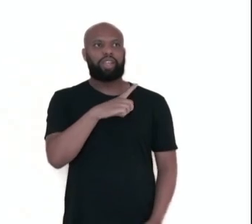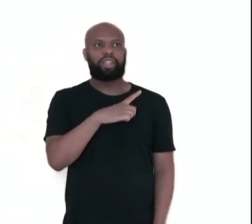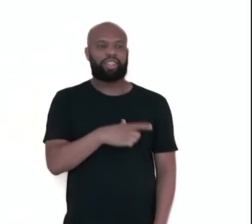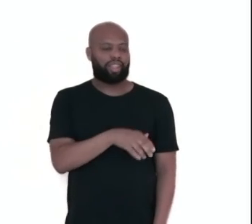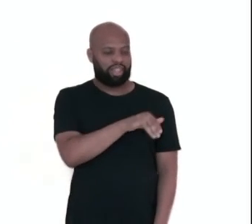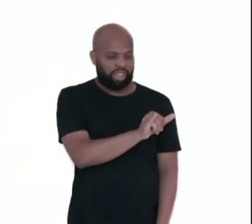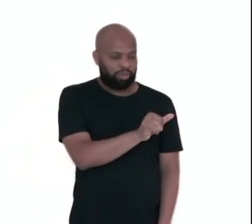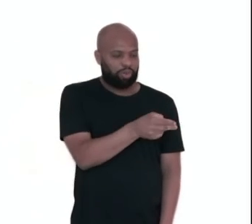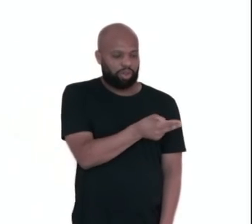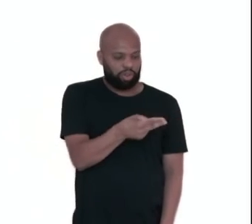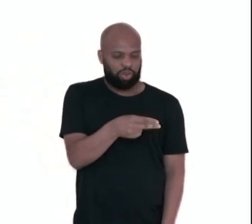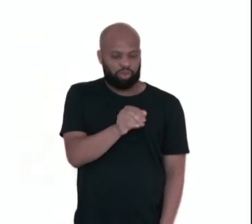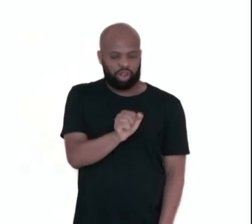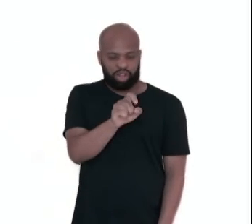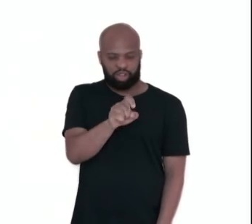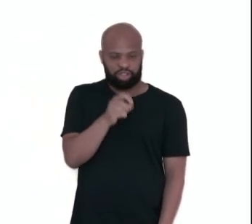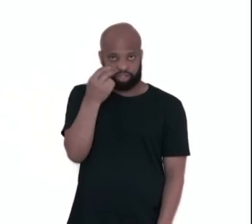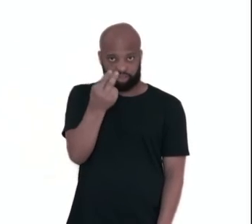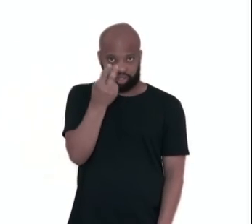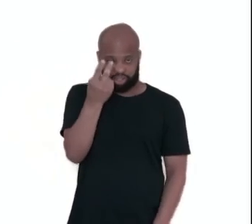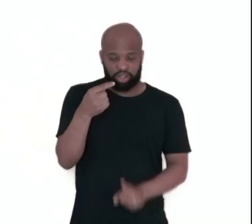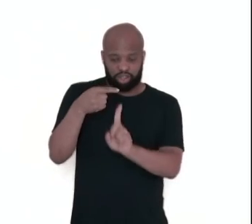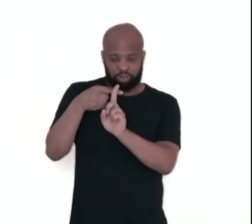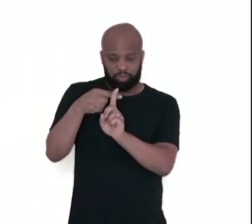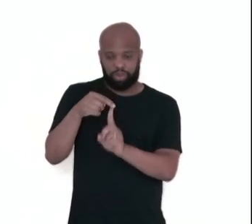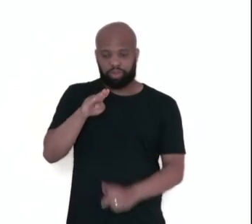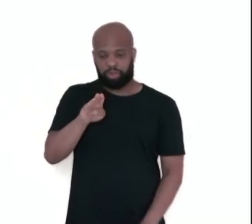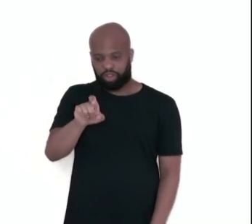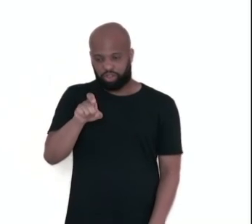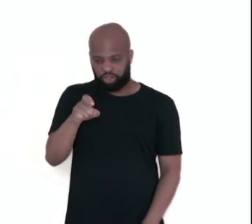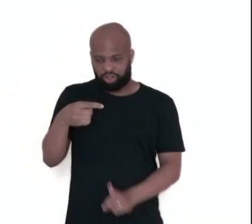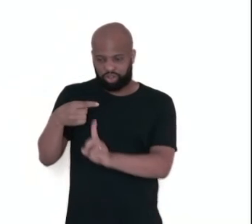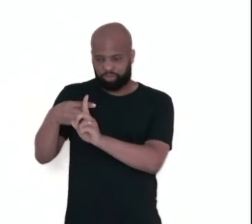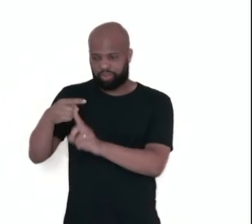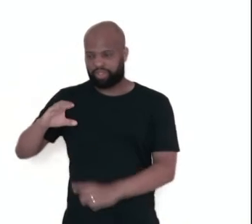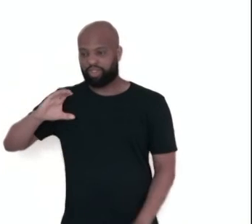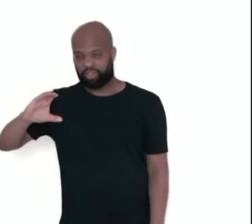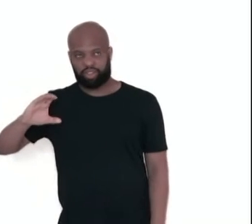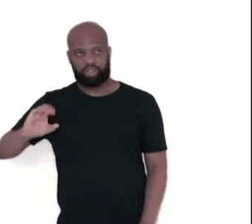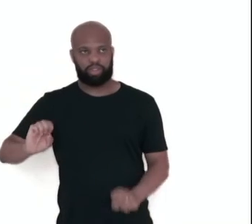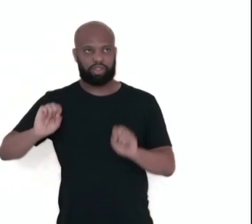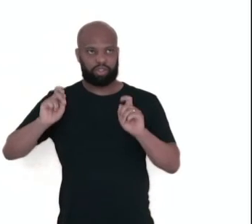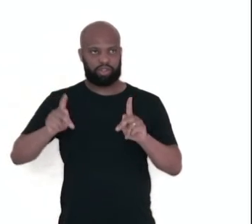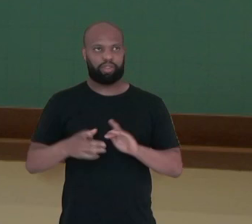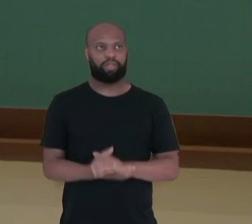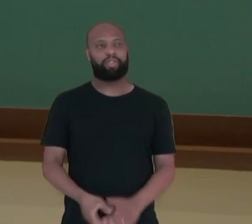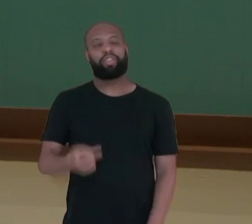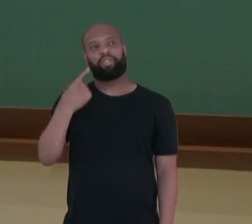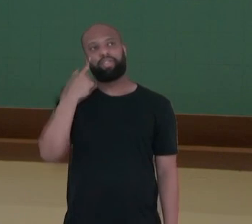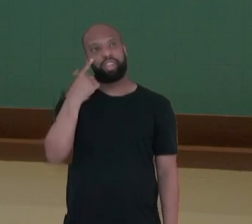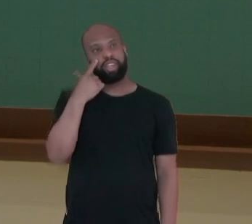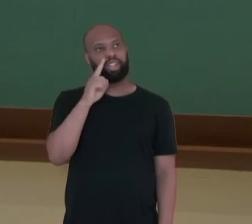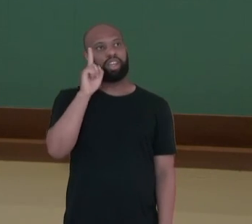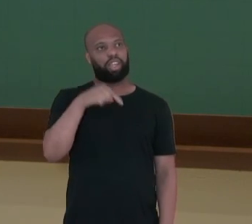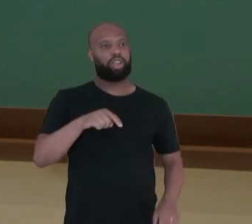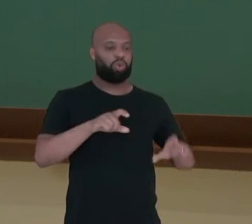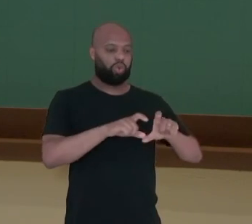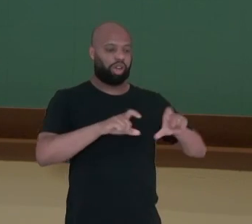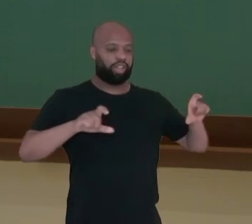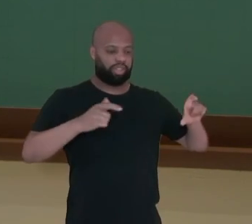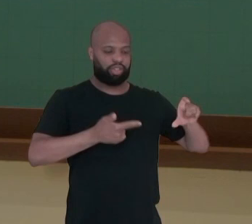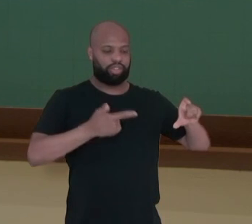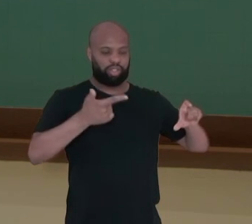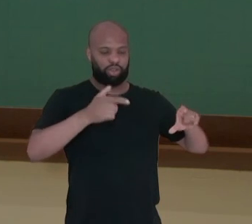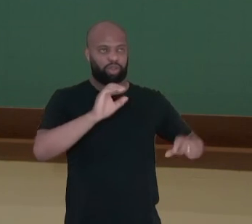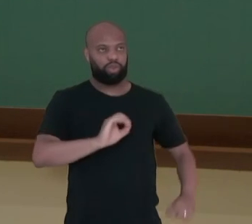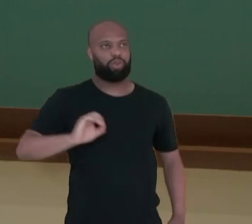y igual a x ao quadrado mais bx mais c. Aqui, ó, equação do segundo grau igualada